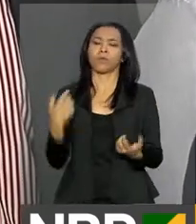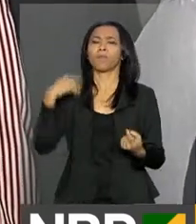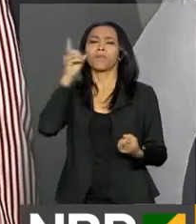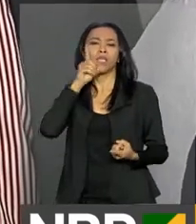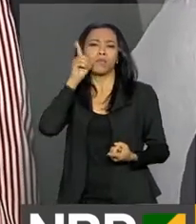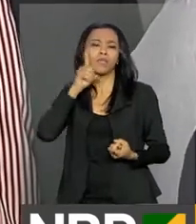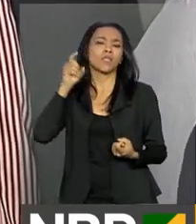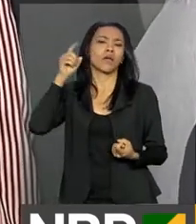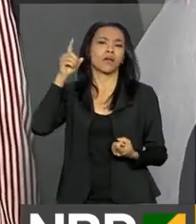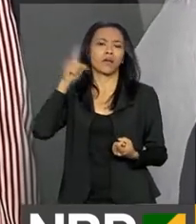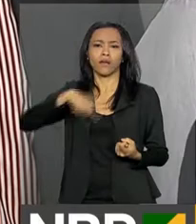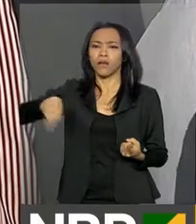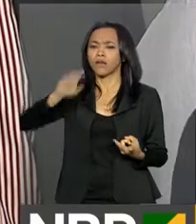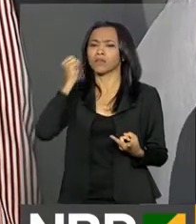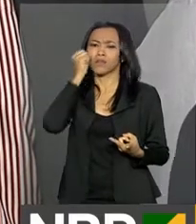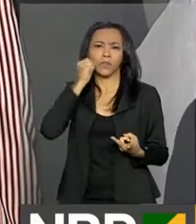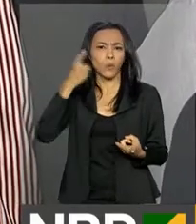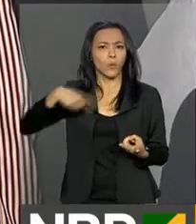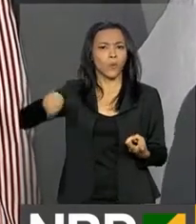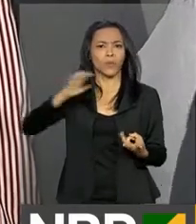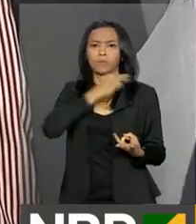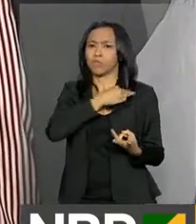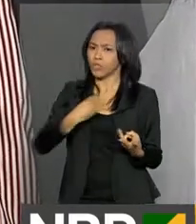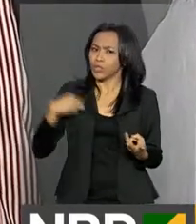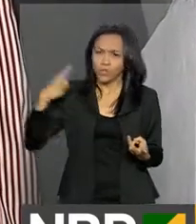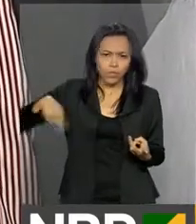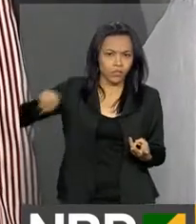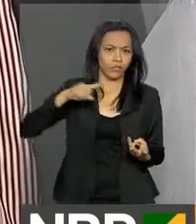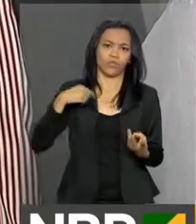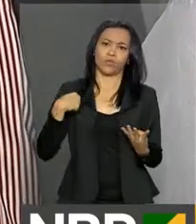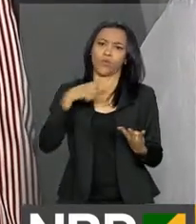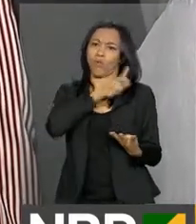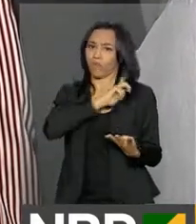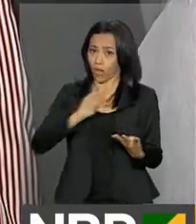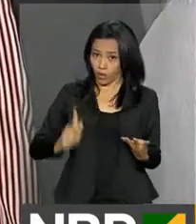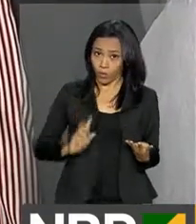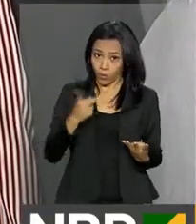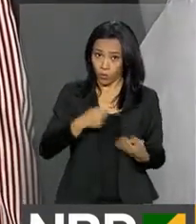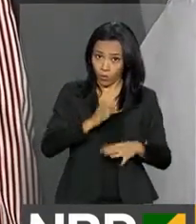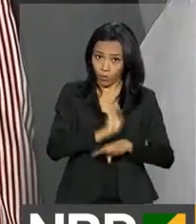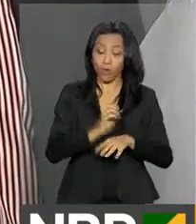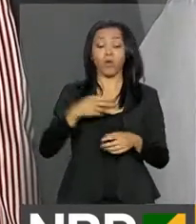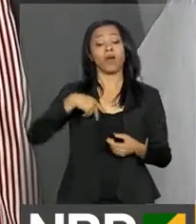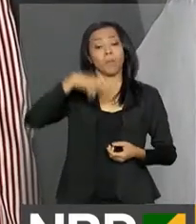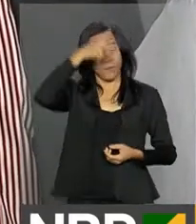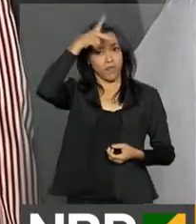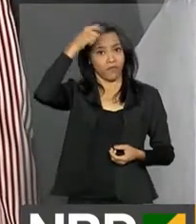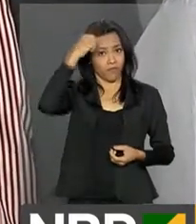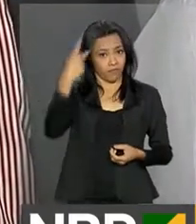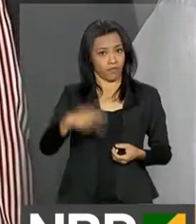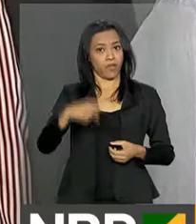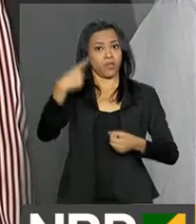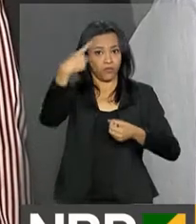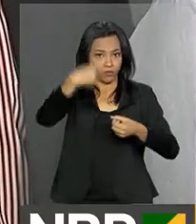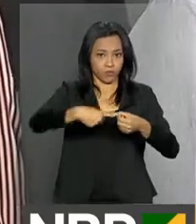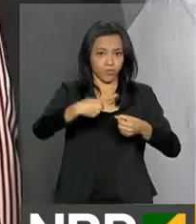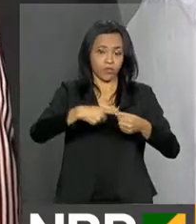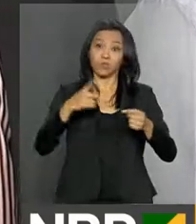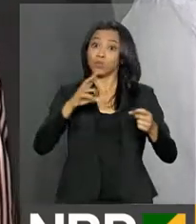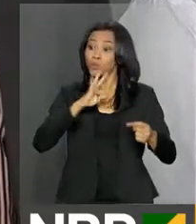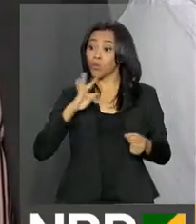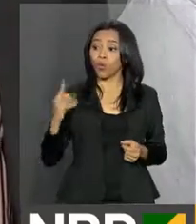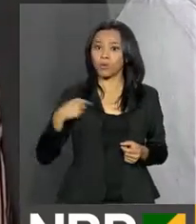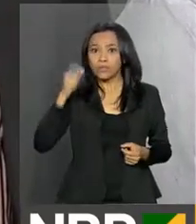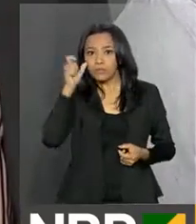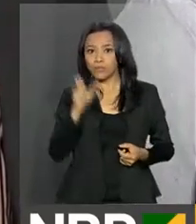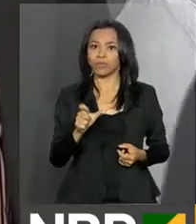federais, senadores, ministros, né, que nos acompanham, a governadora, a prefeita, e todos interessadíssimos nesse assunto. Portanto,